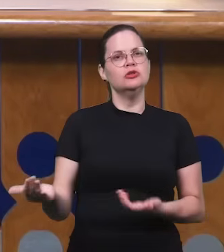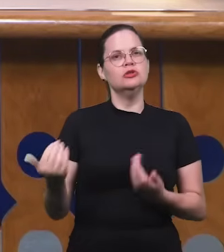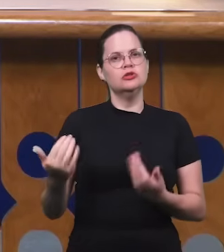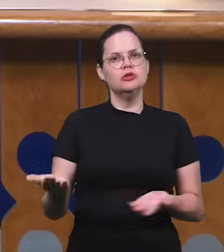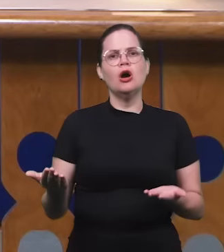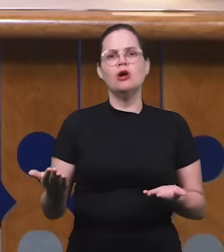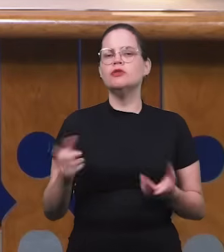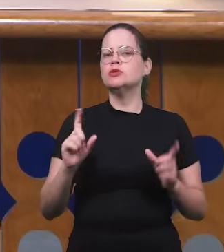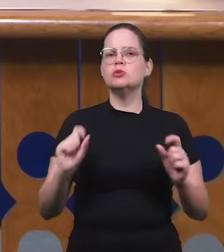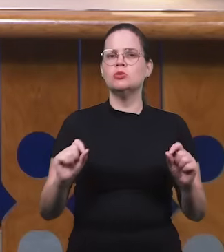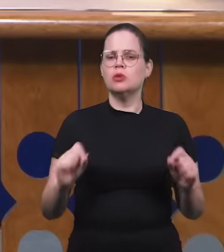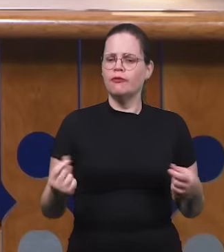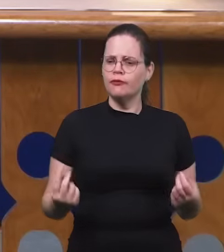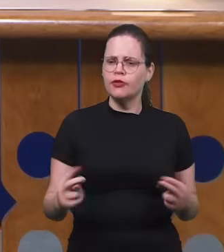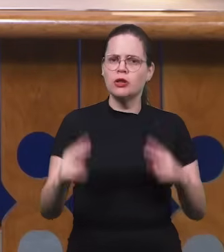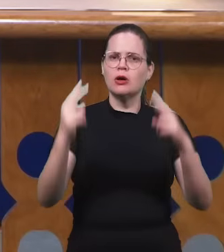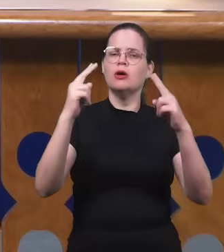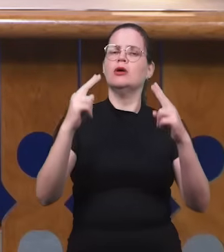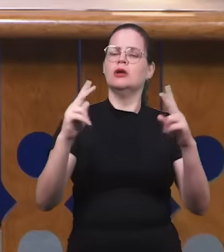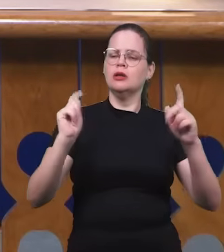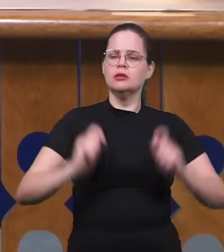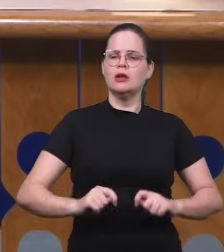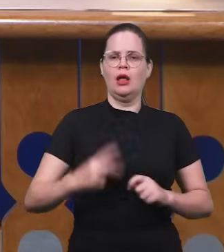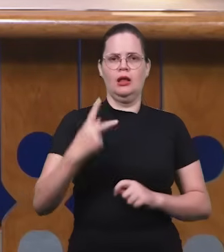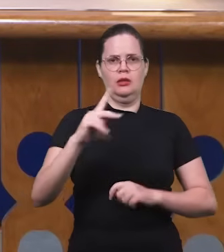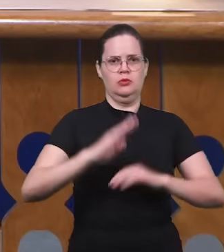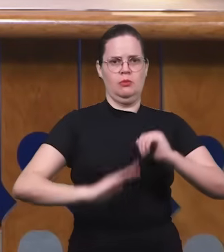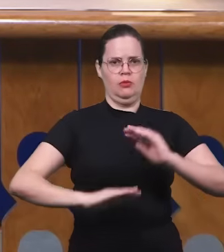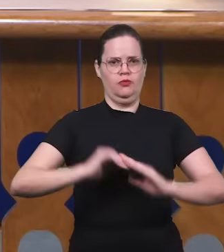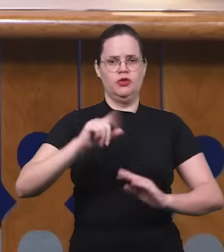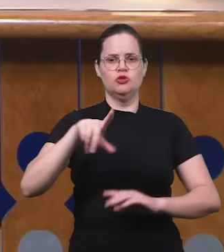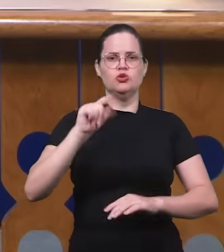sejam vitoriosos na sua vida profissional.